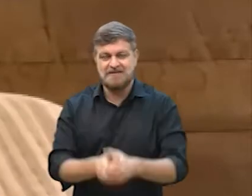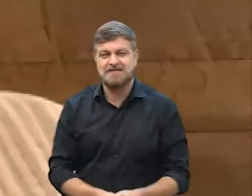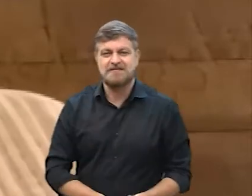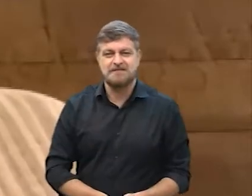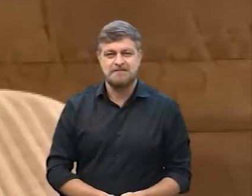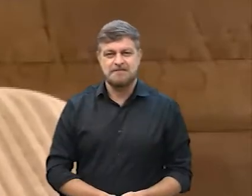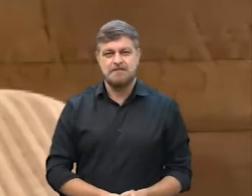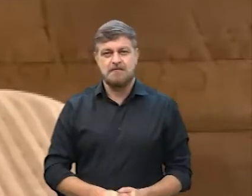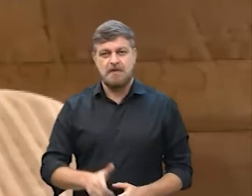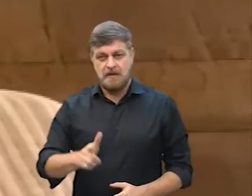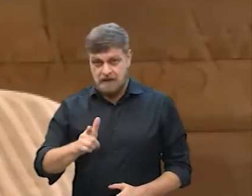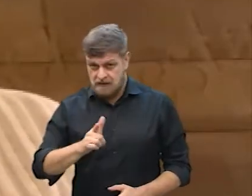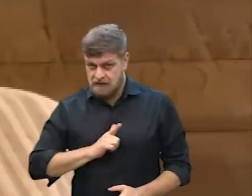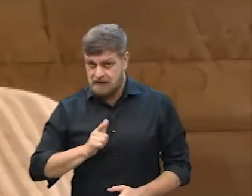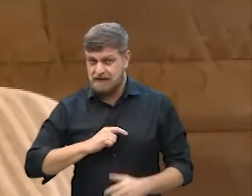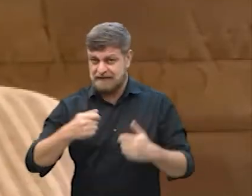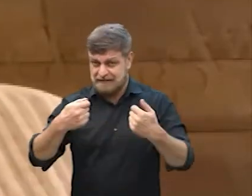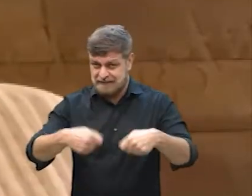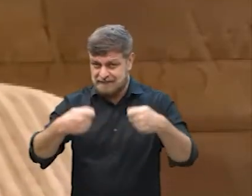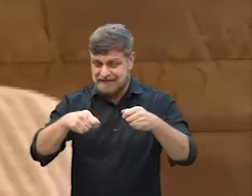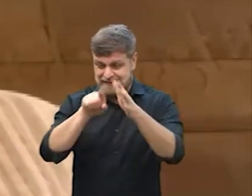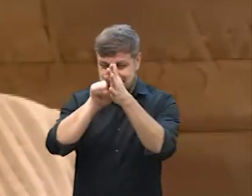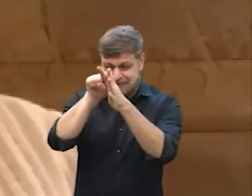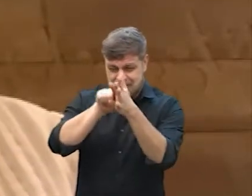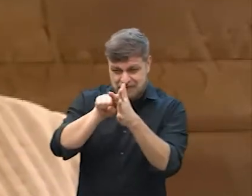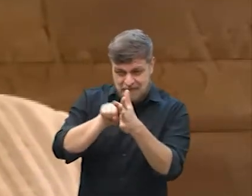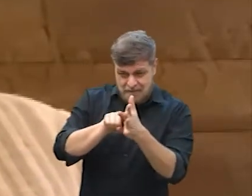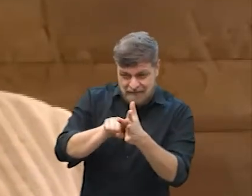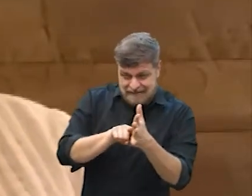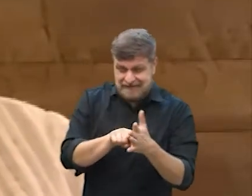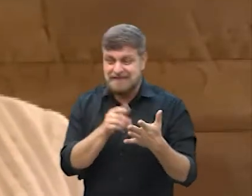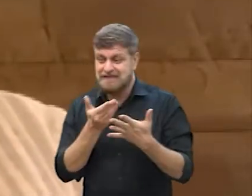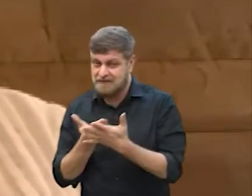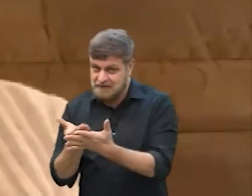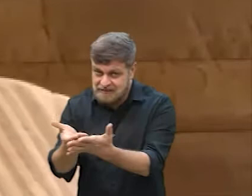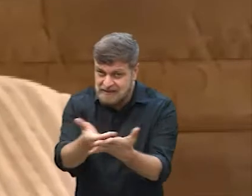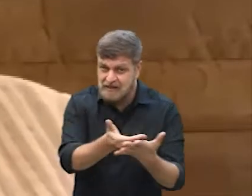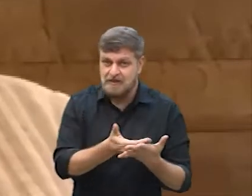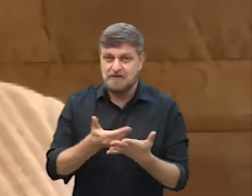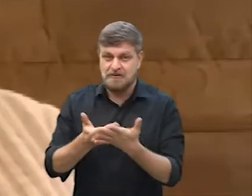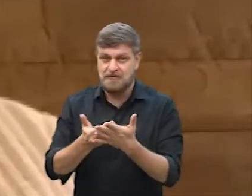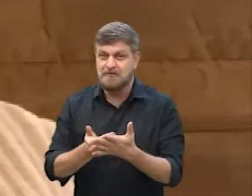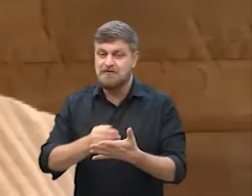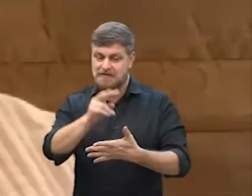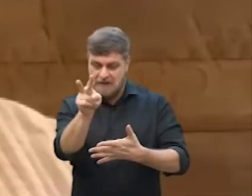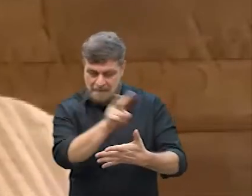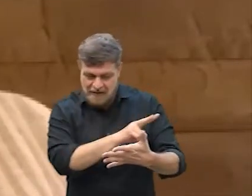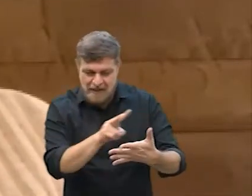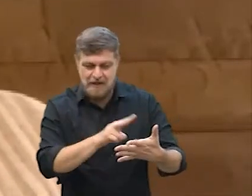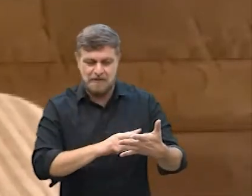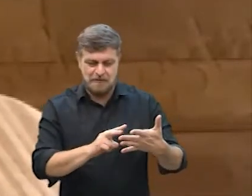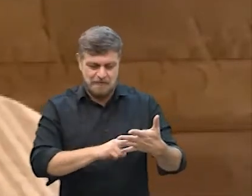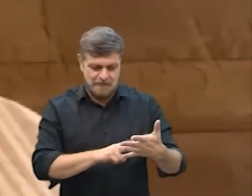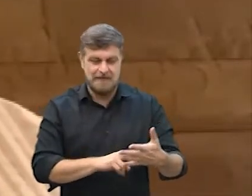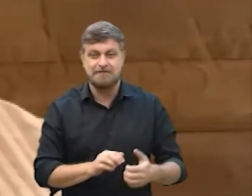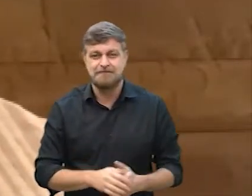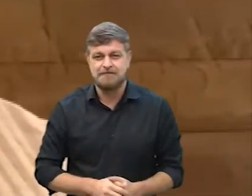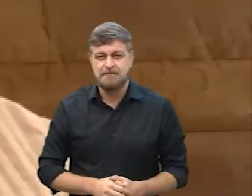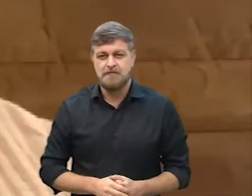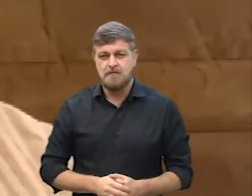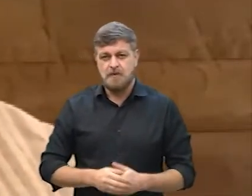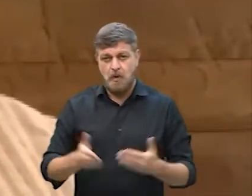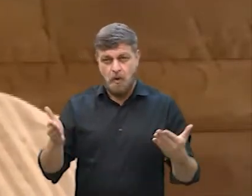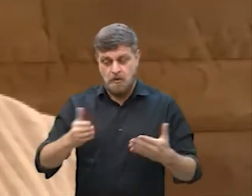isso mesmo ele demanda muita pesquisa, muito estudo, muita leitura, e o que nós